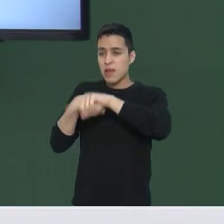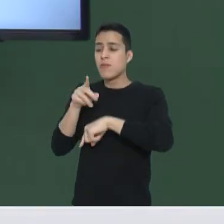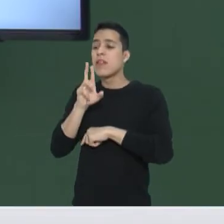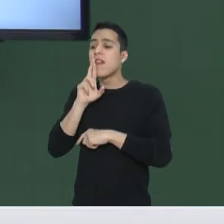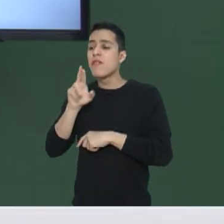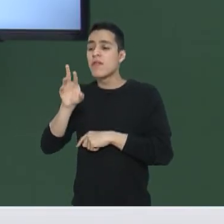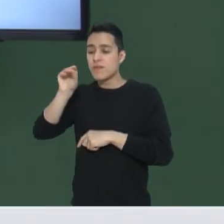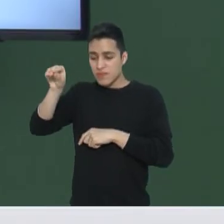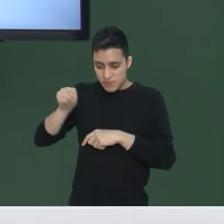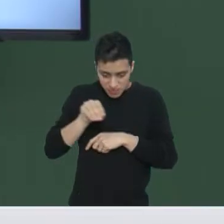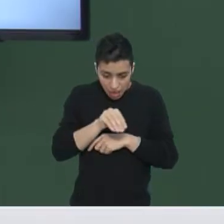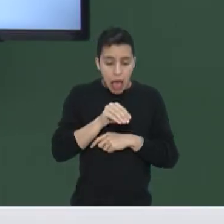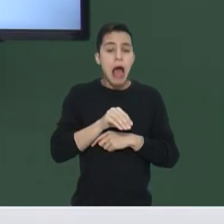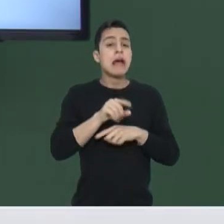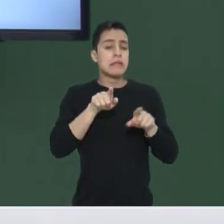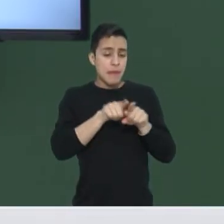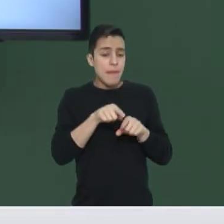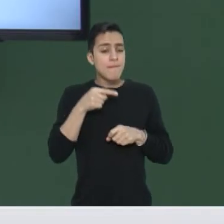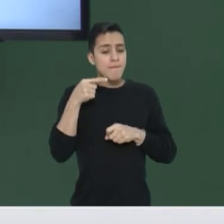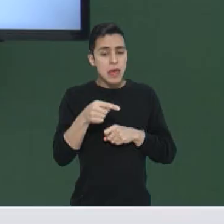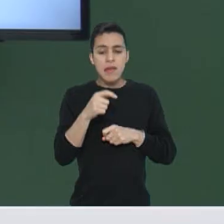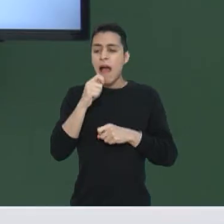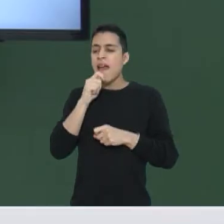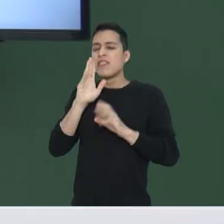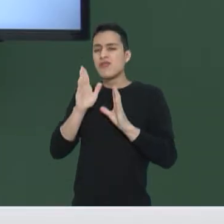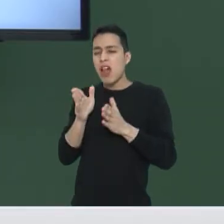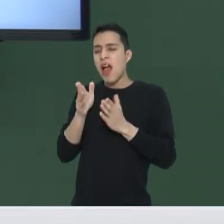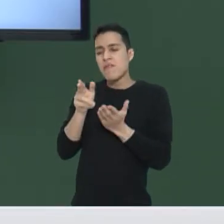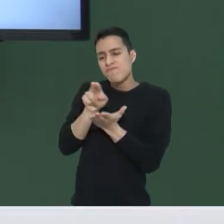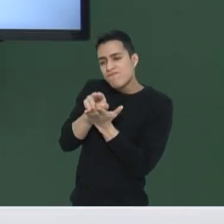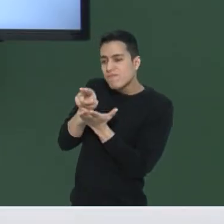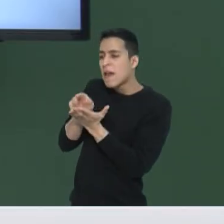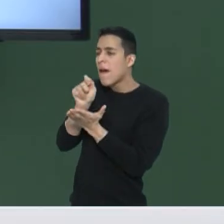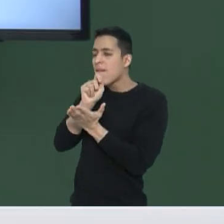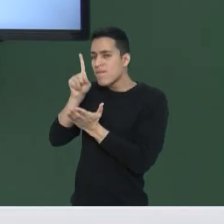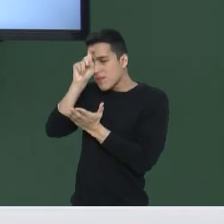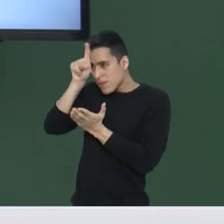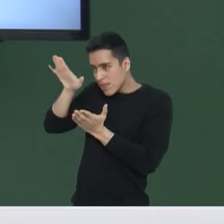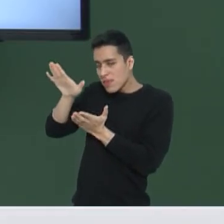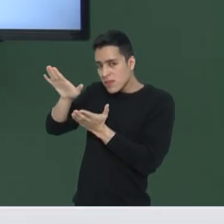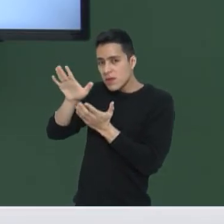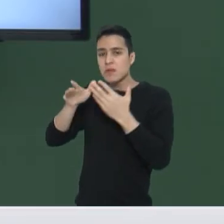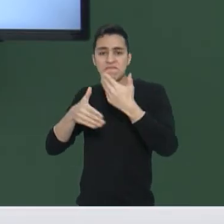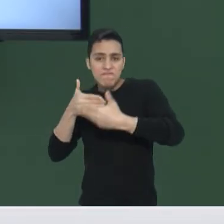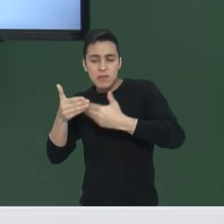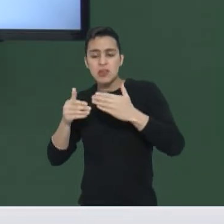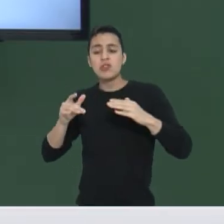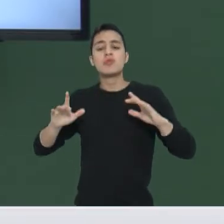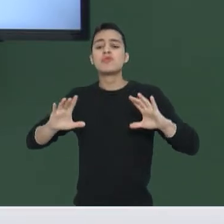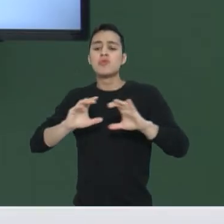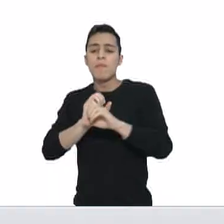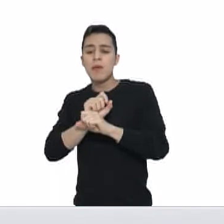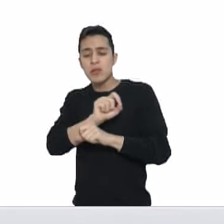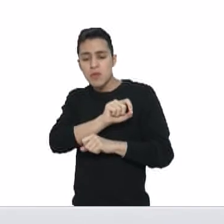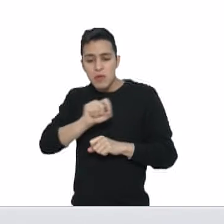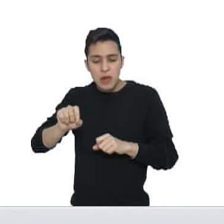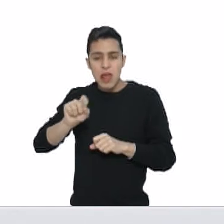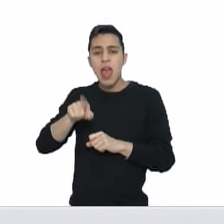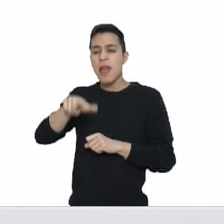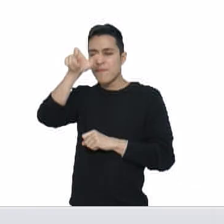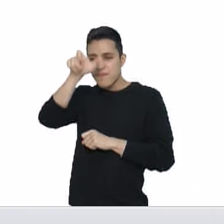dá, eu também tiro os casos em andamento, aquelas pessoas que estão em tratamento. O que sobra são o número de